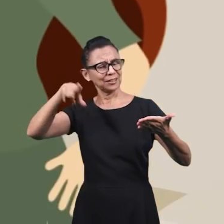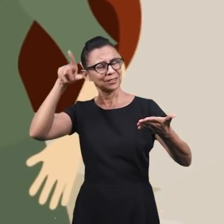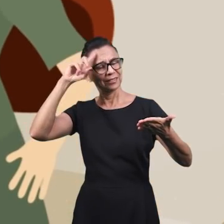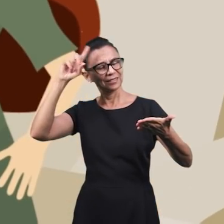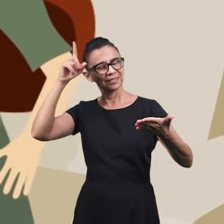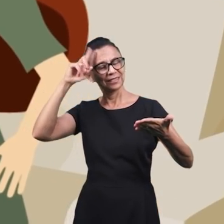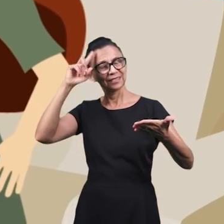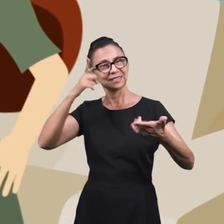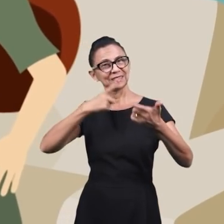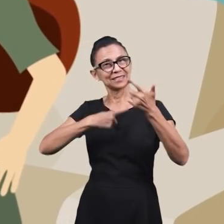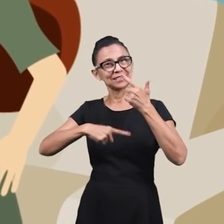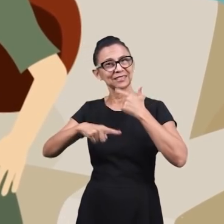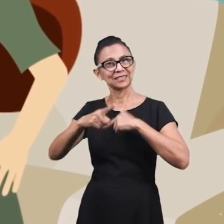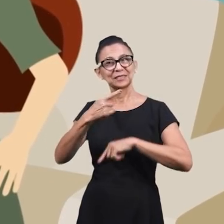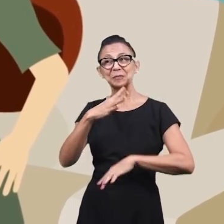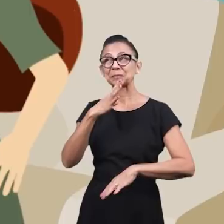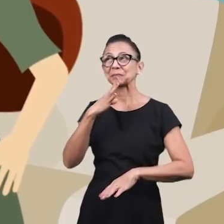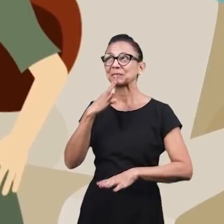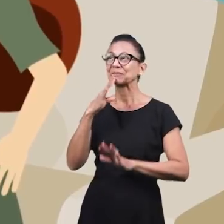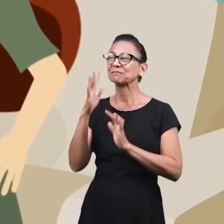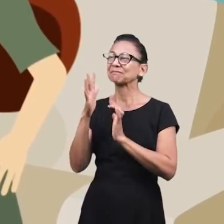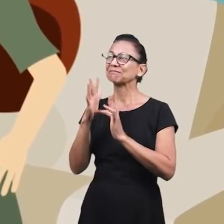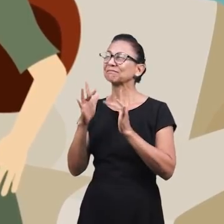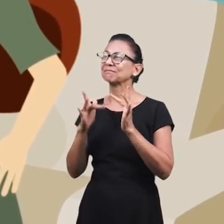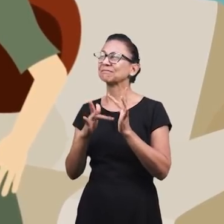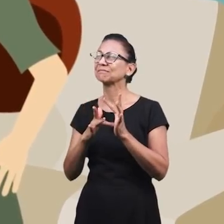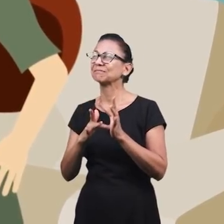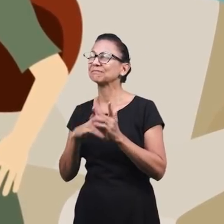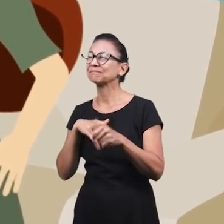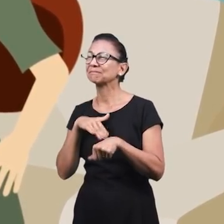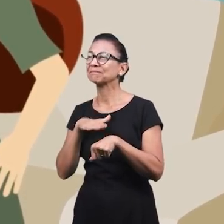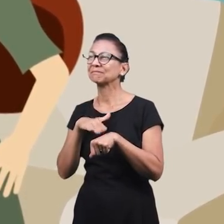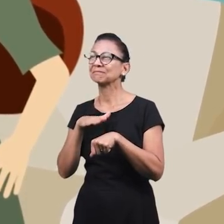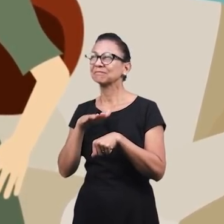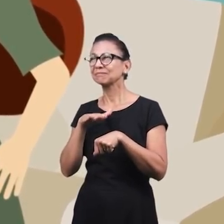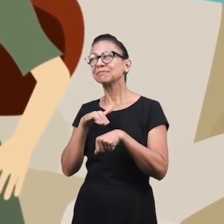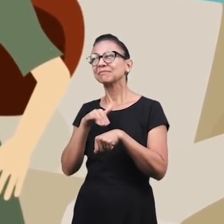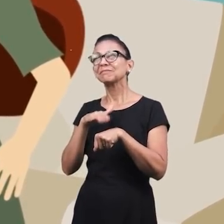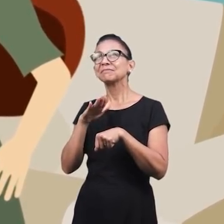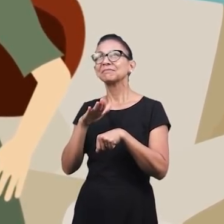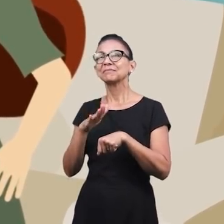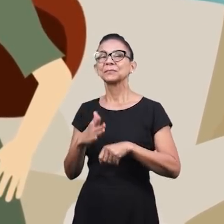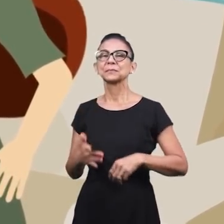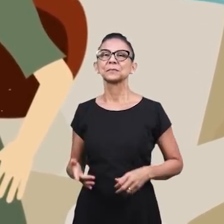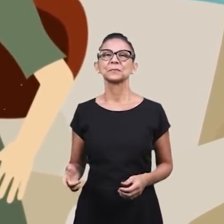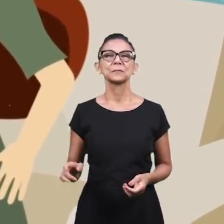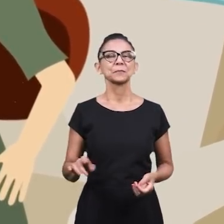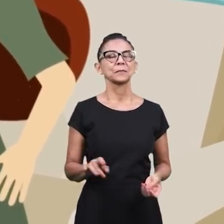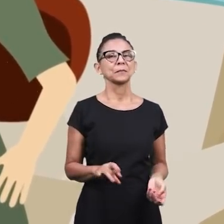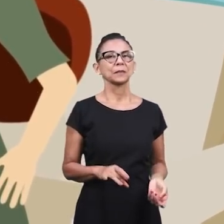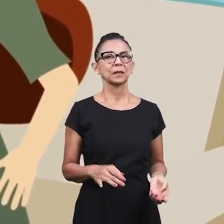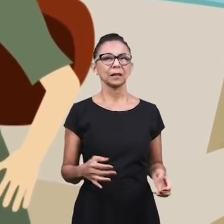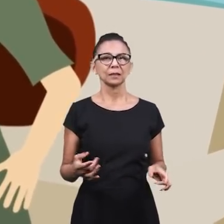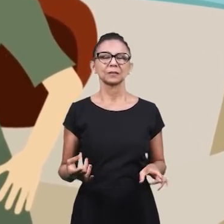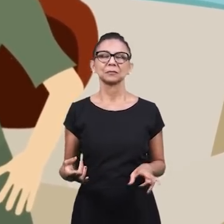sempre ler para mais de Jesus conhecer.